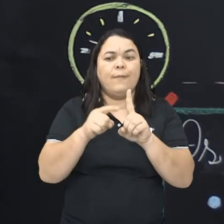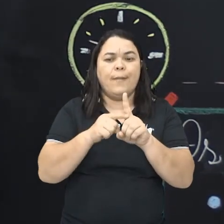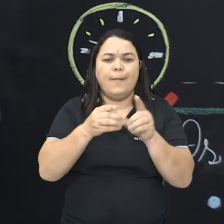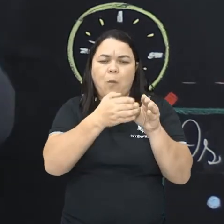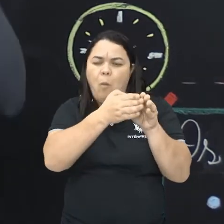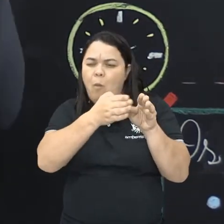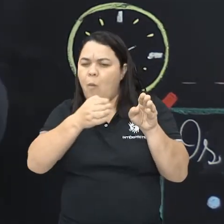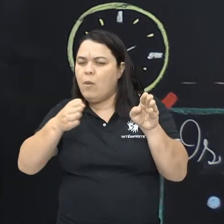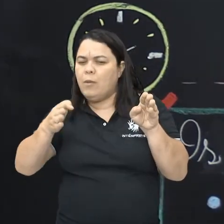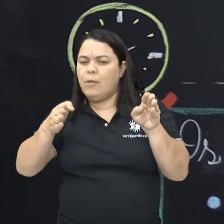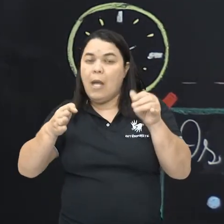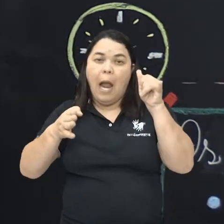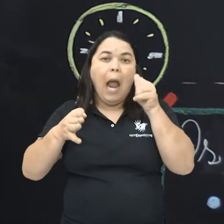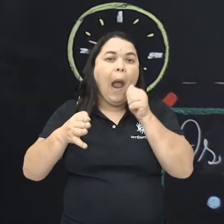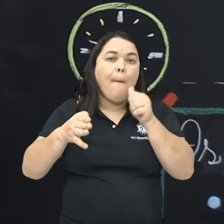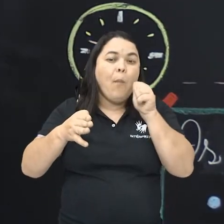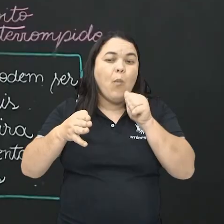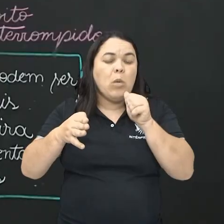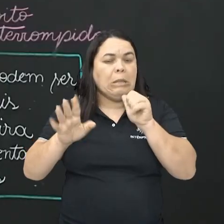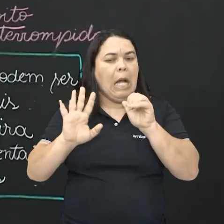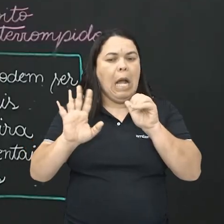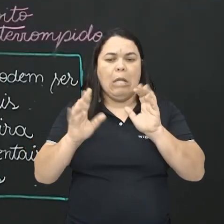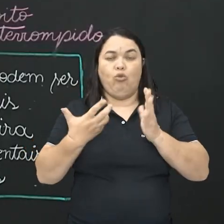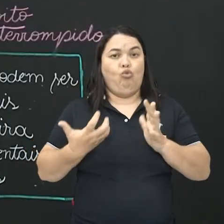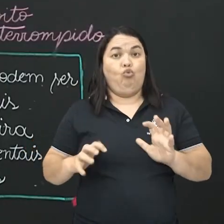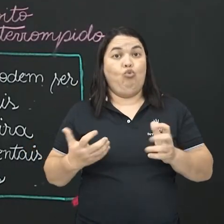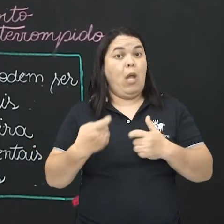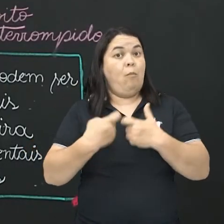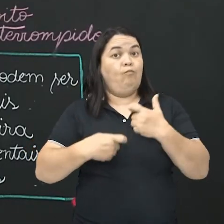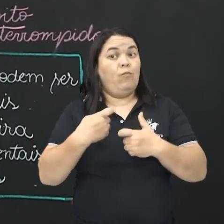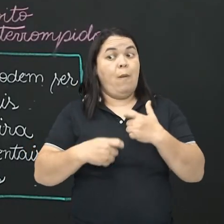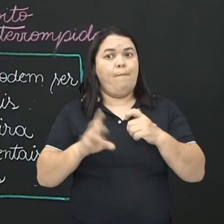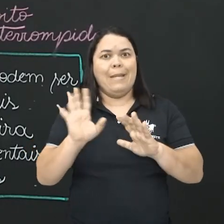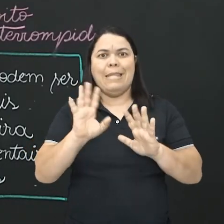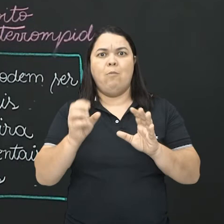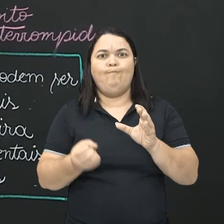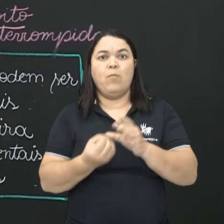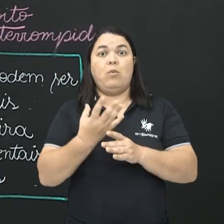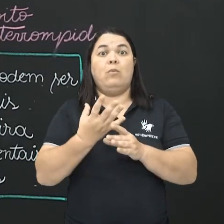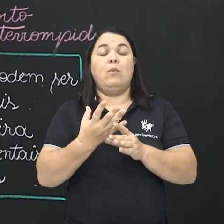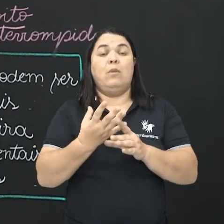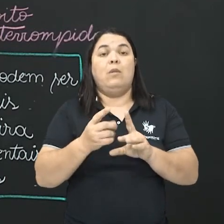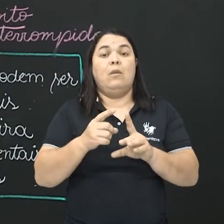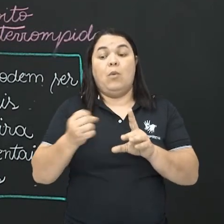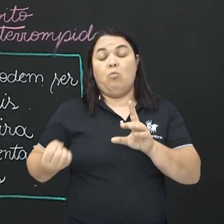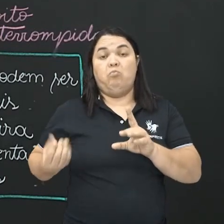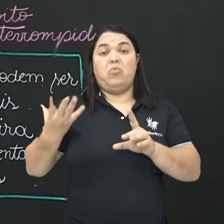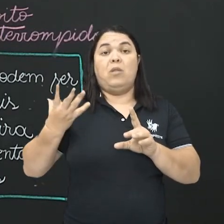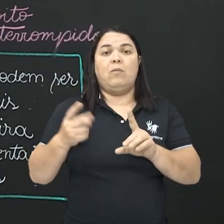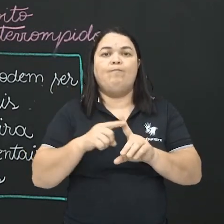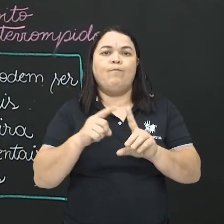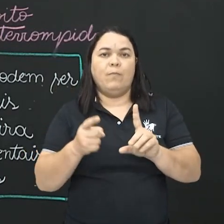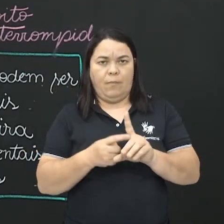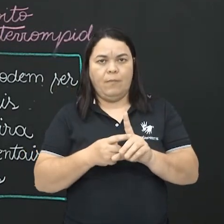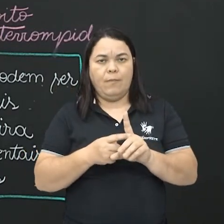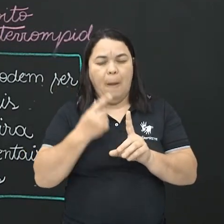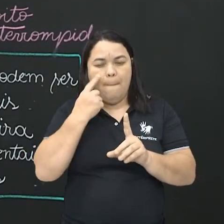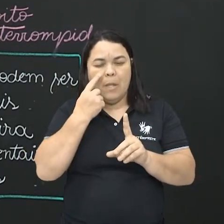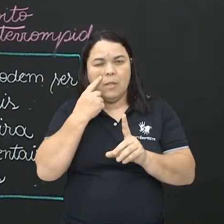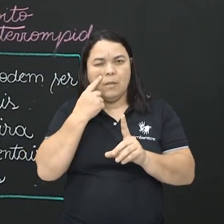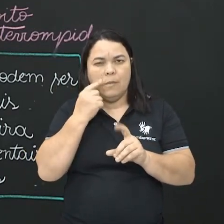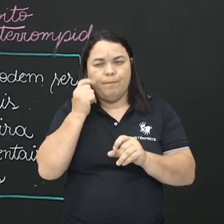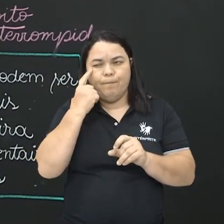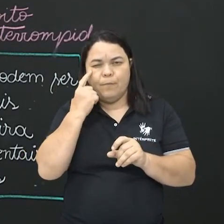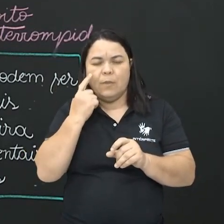período, tendo relação nos outros períodos. Então, ela vai ter que seguir ali o calendário e se manter atenta a isso. Porém, você precisa lembrar